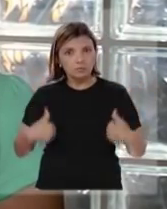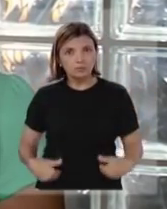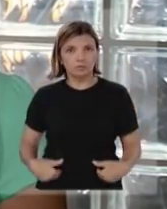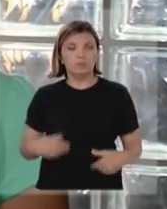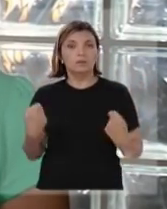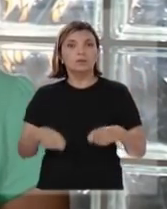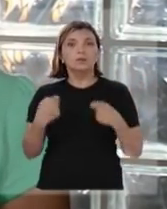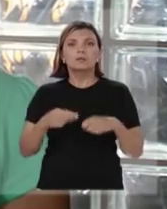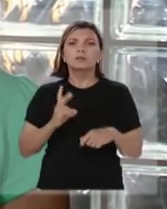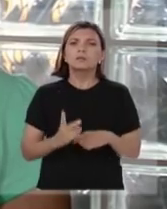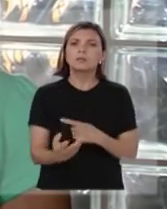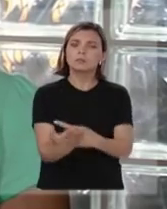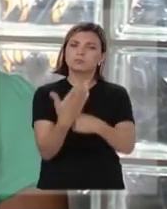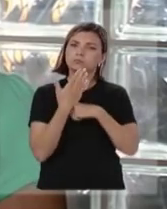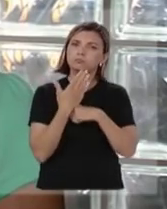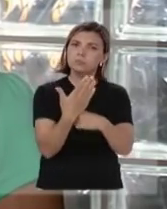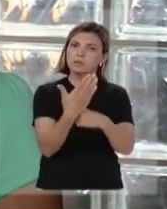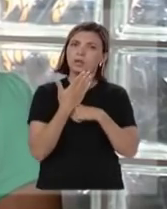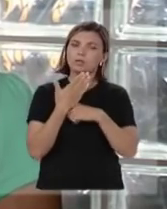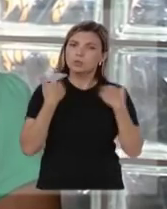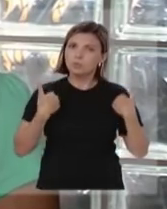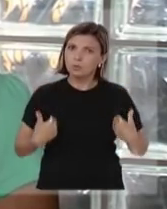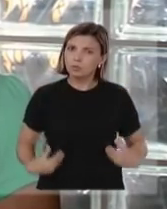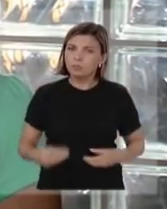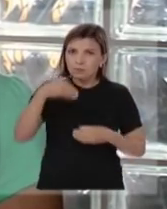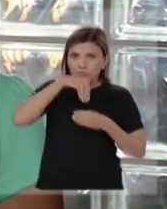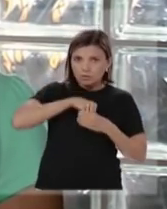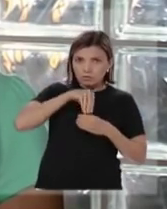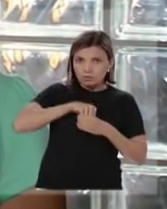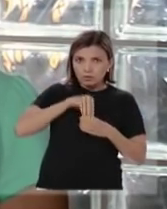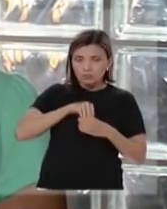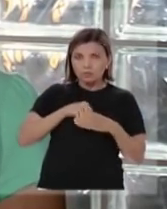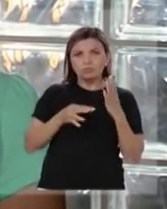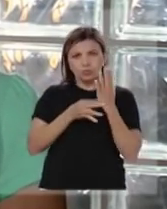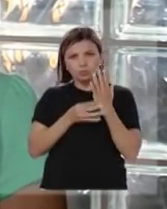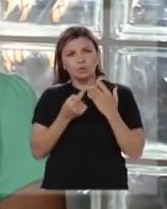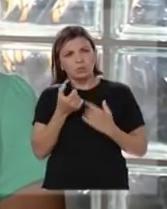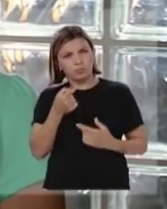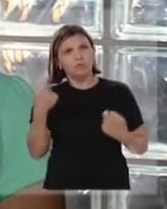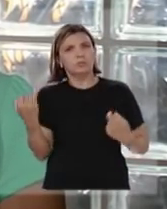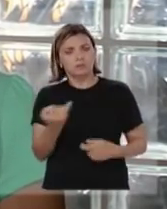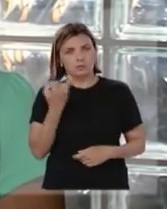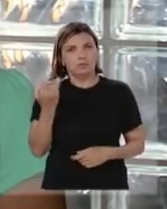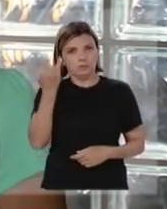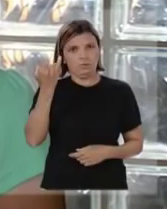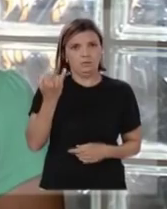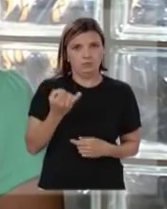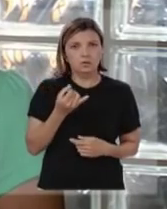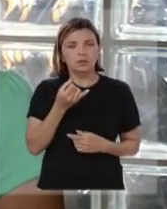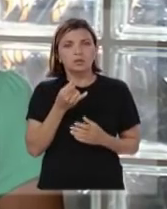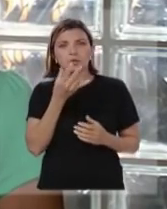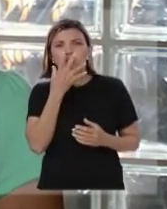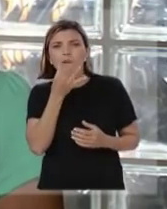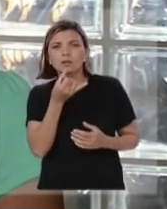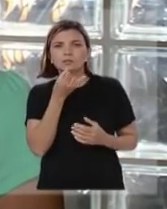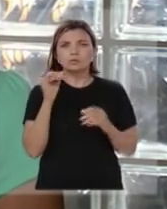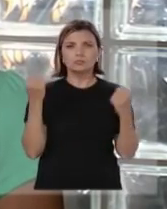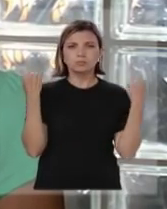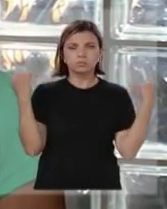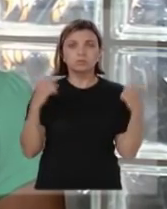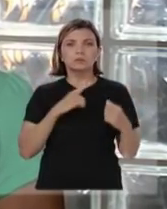para os órgãos vitais. Atuam como esporte mecânico para órgãos eternos e como isolante térmico. Eles são também